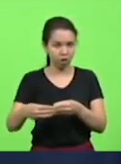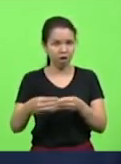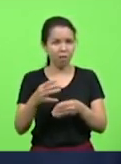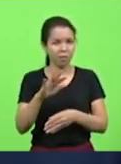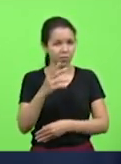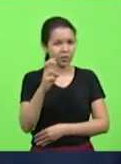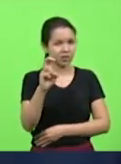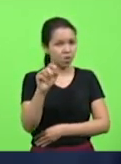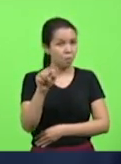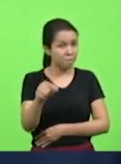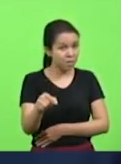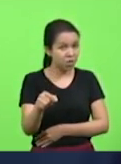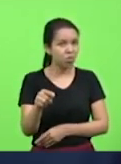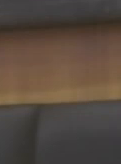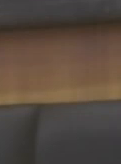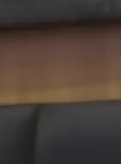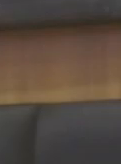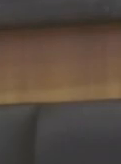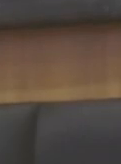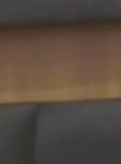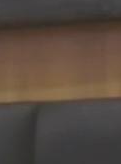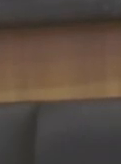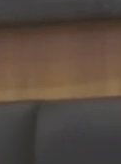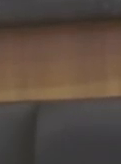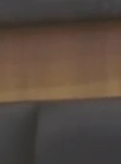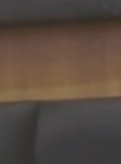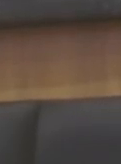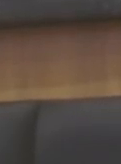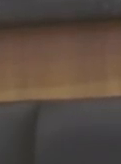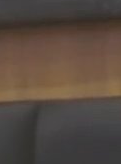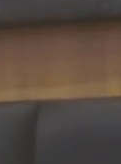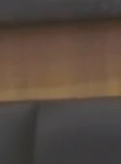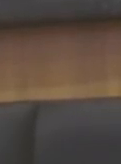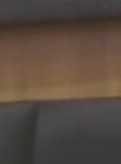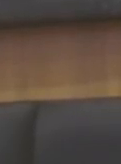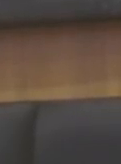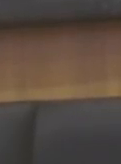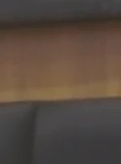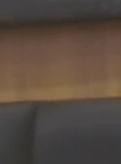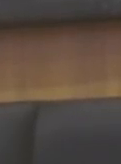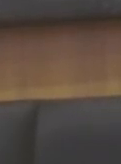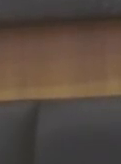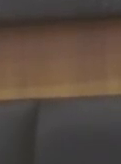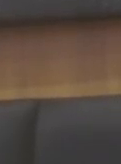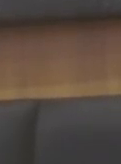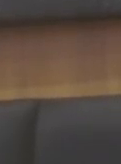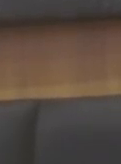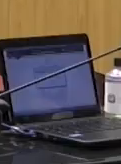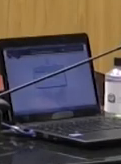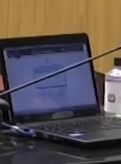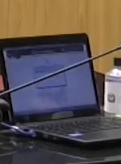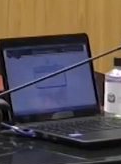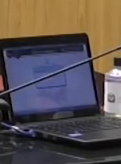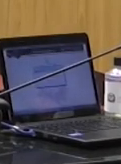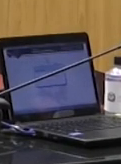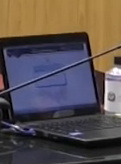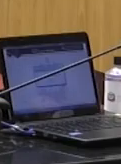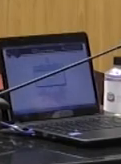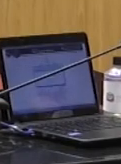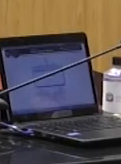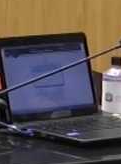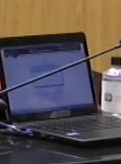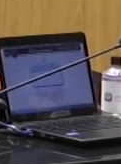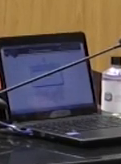doado por essa instituição. O deputado também pediu apoio dos parlamentares para aprovação de um projeto de lei de